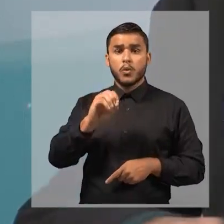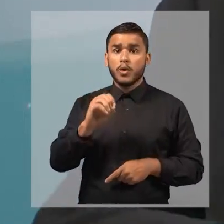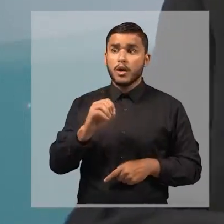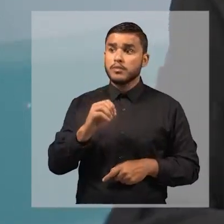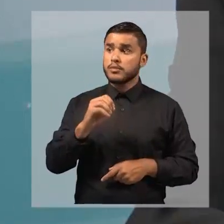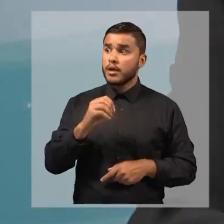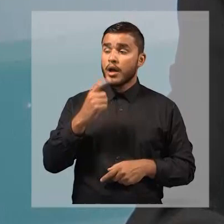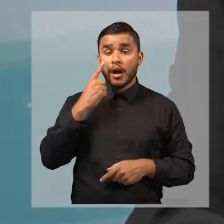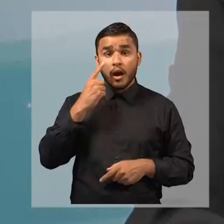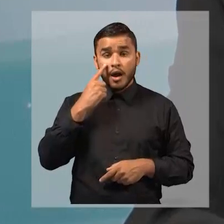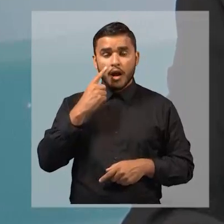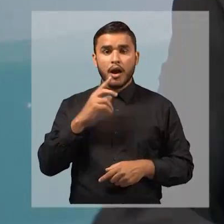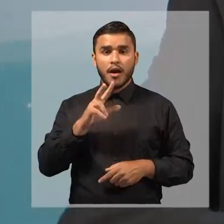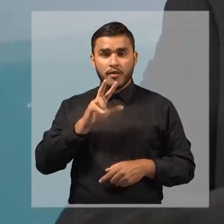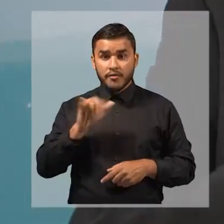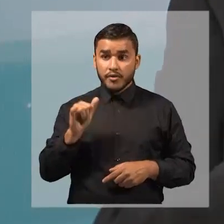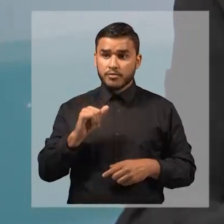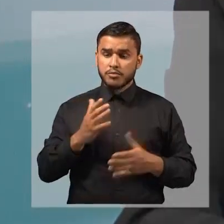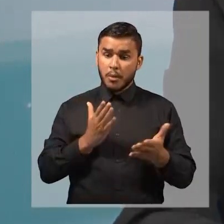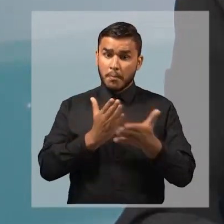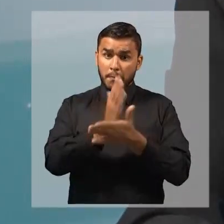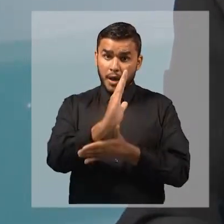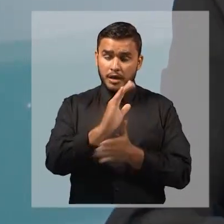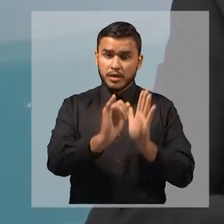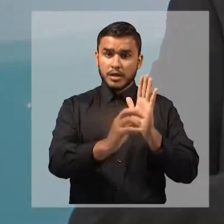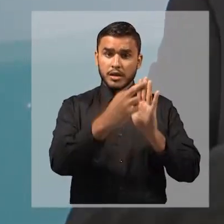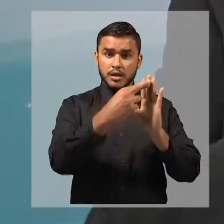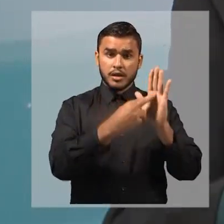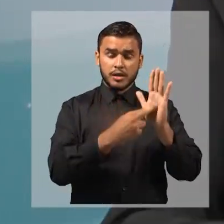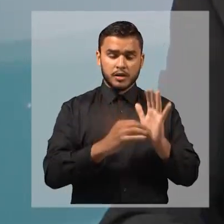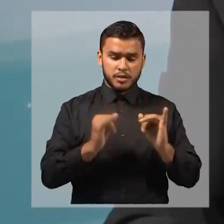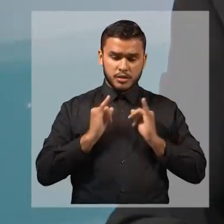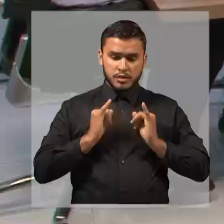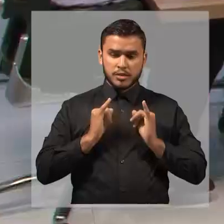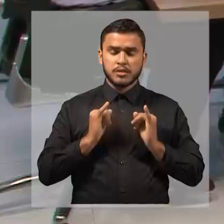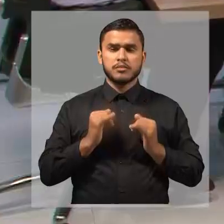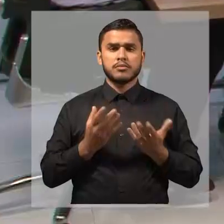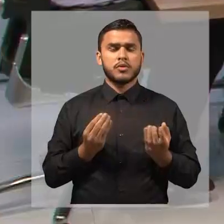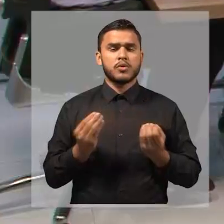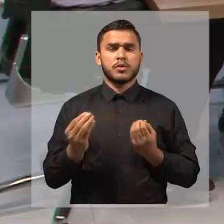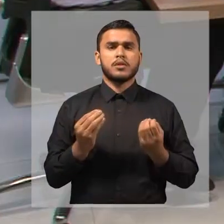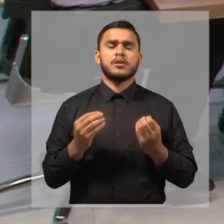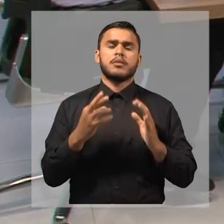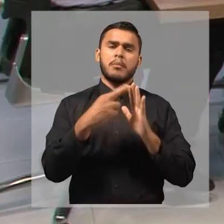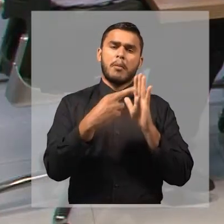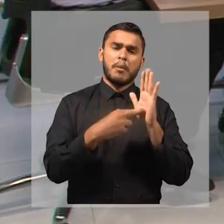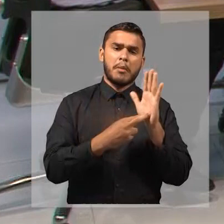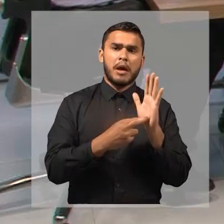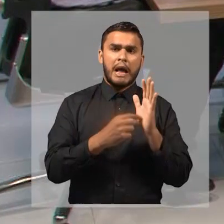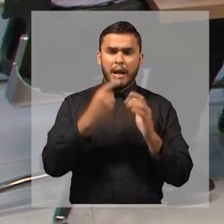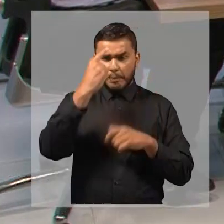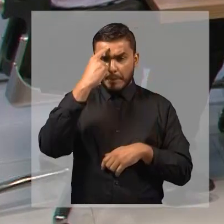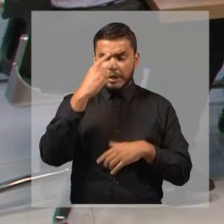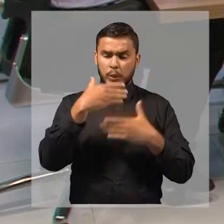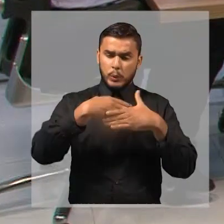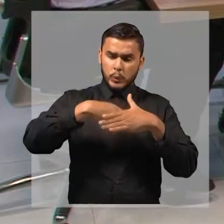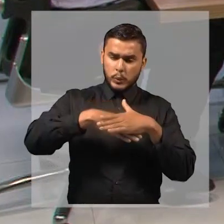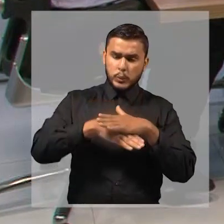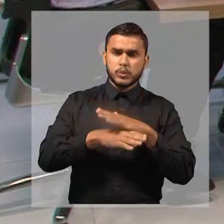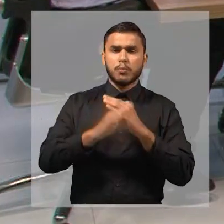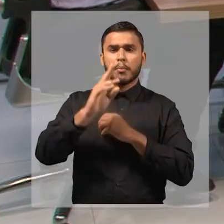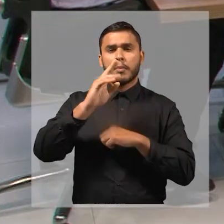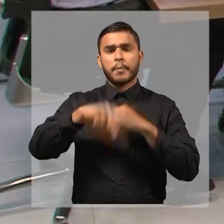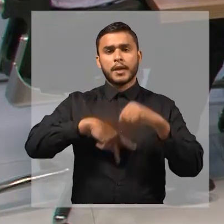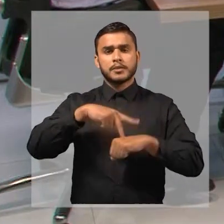tenho a impressão que eles querem aprovar esses dois e depois vão tomar medidas amargas, vão entrar na parte dos costumes, né? Tem aquela